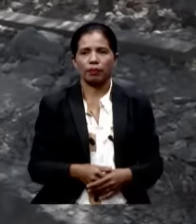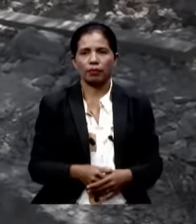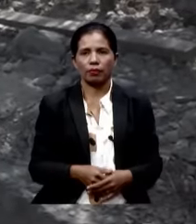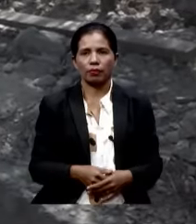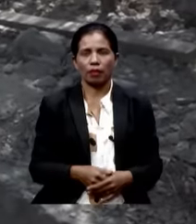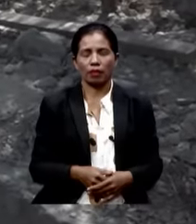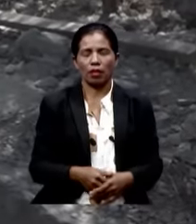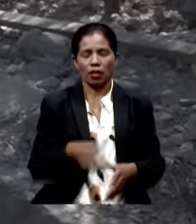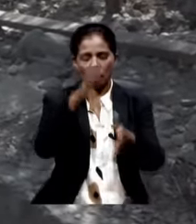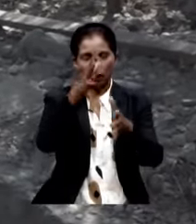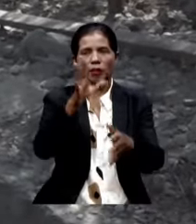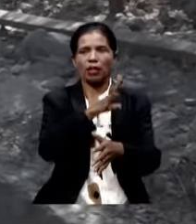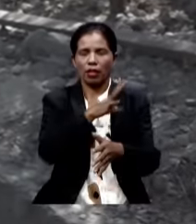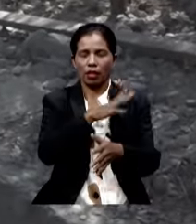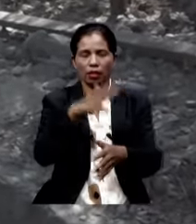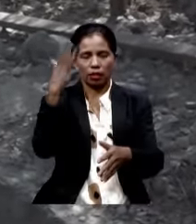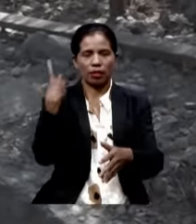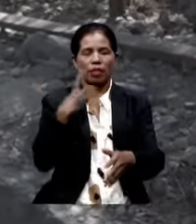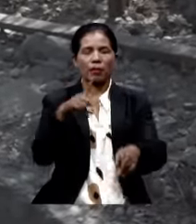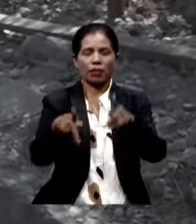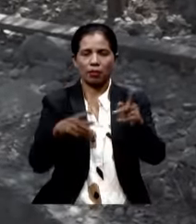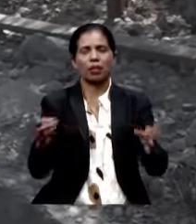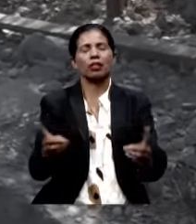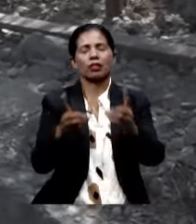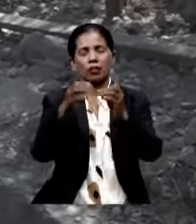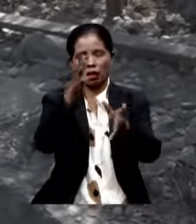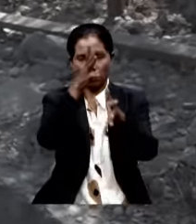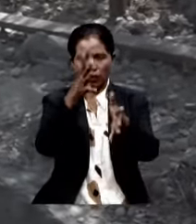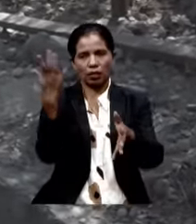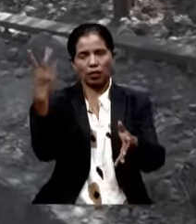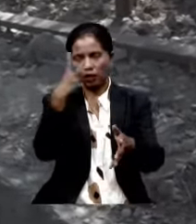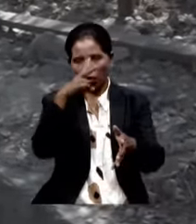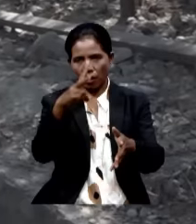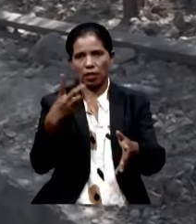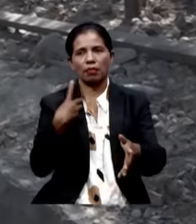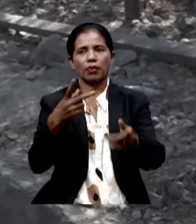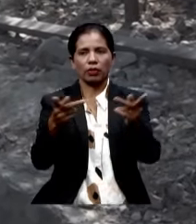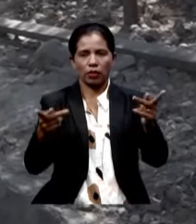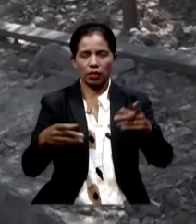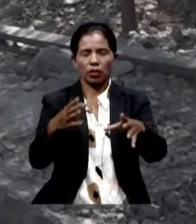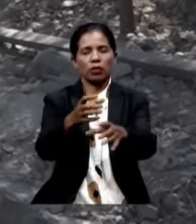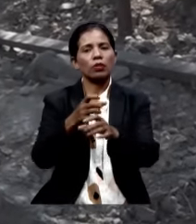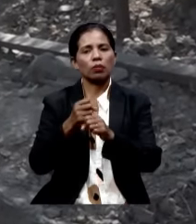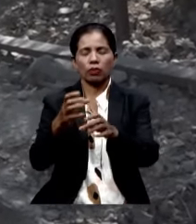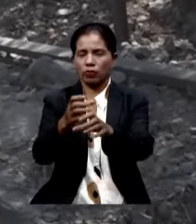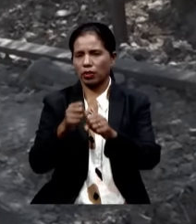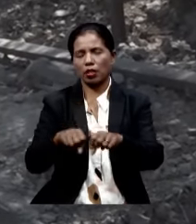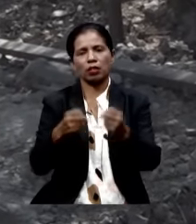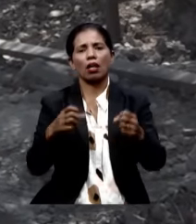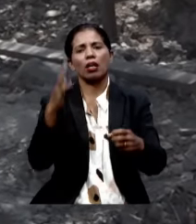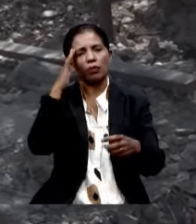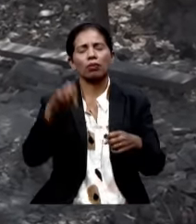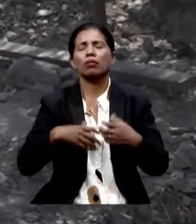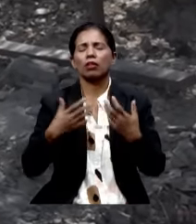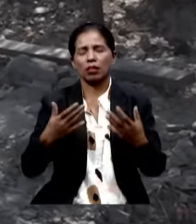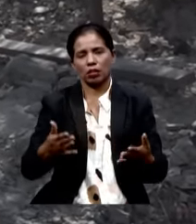pa borda abo hei ni na ba para mi povo atra ba soro ni na ba. Hori mai para abo areta kam na pati ne be ke sobo sobo ne na abo ano inan sa.